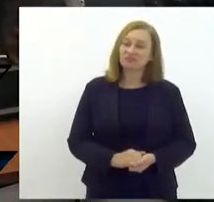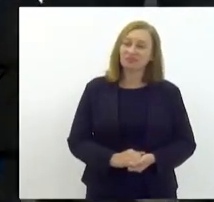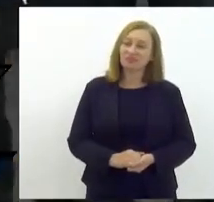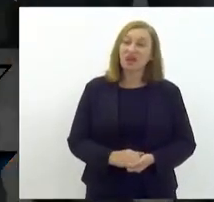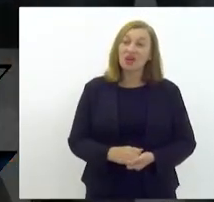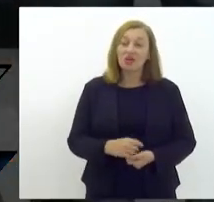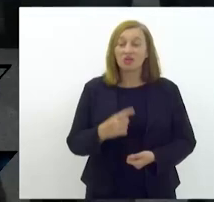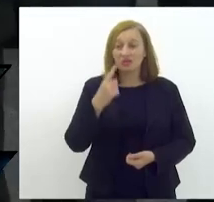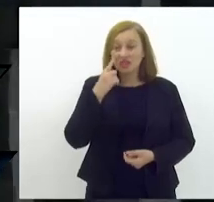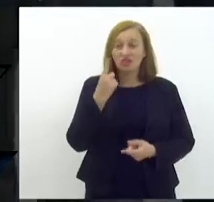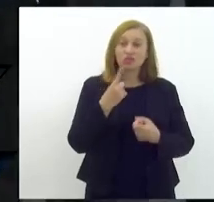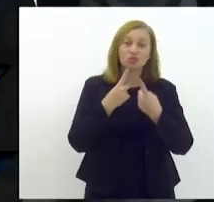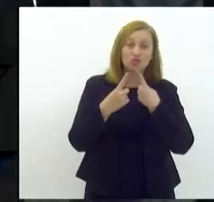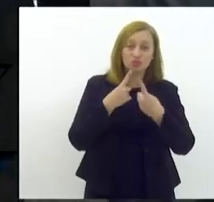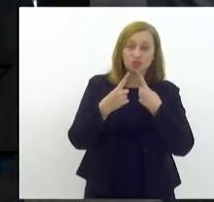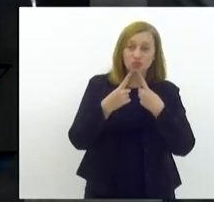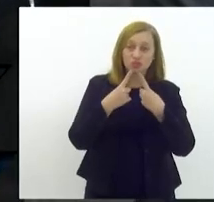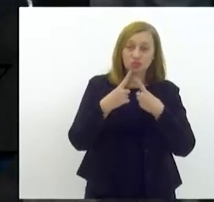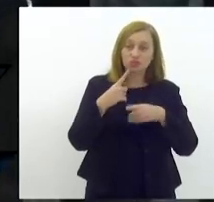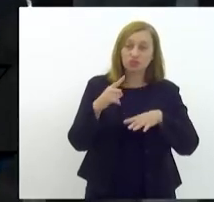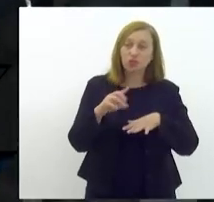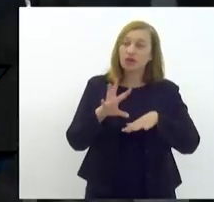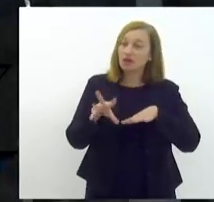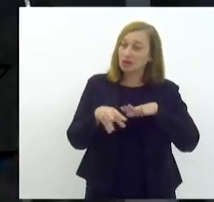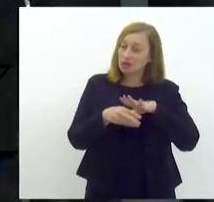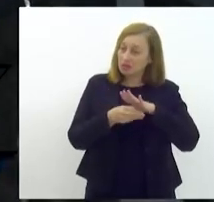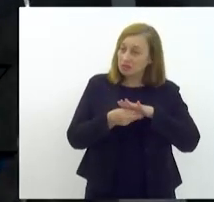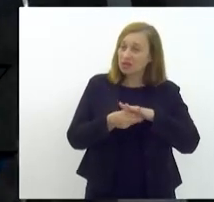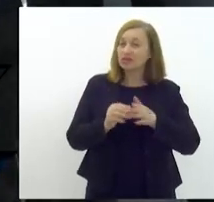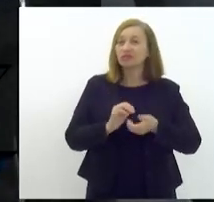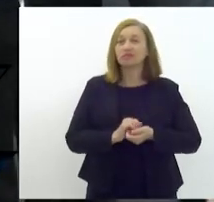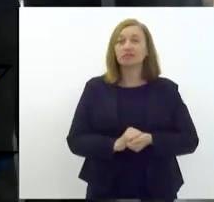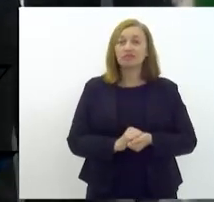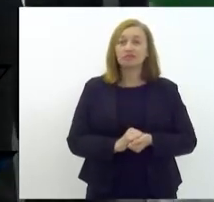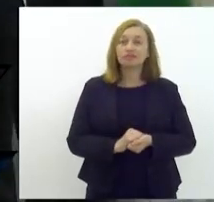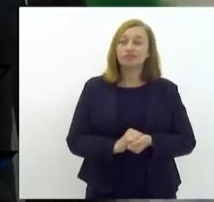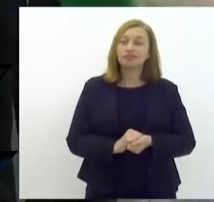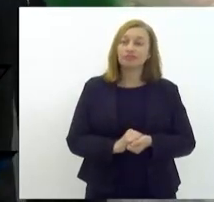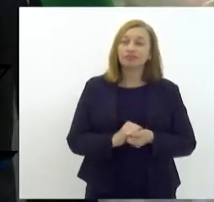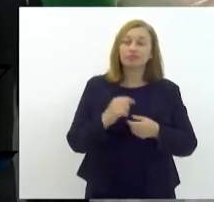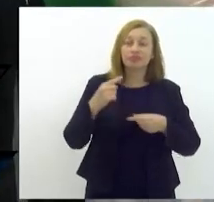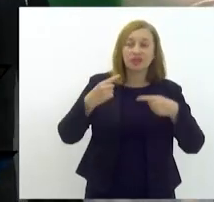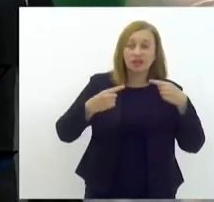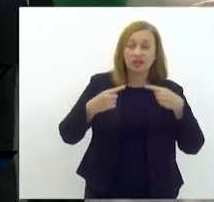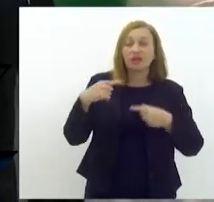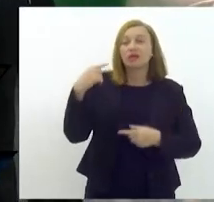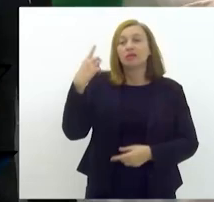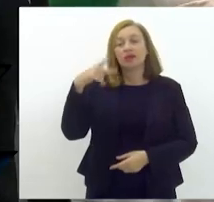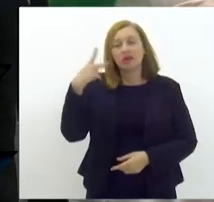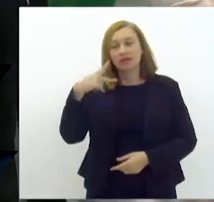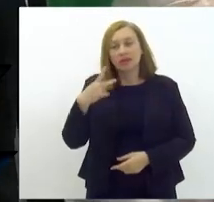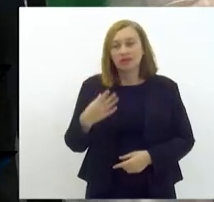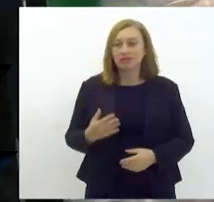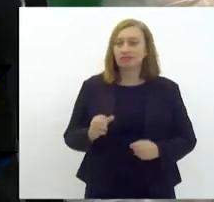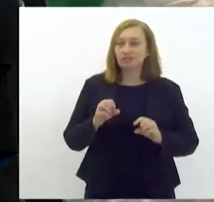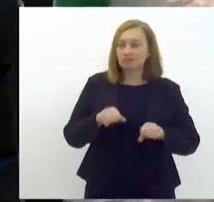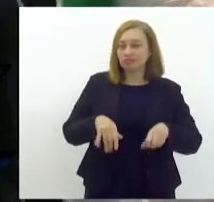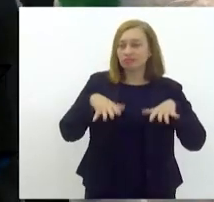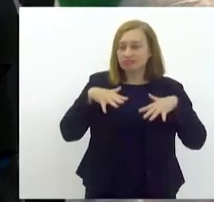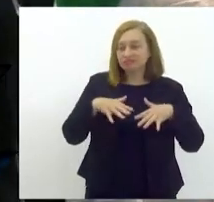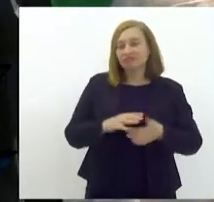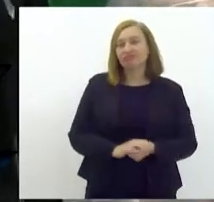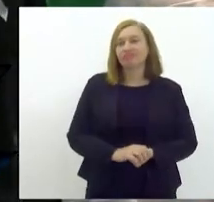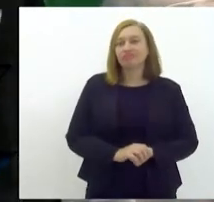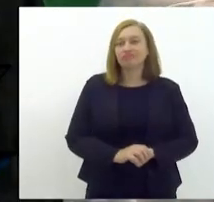vejo a discussão sobre as emendas parlamentares aqui nesse plenário e